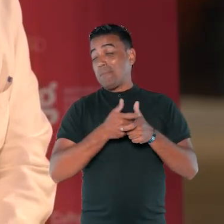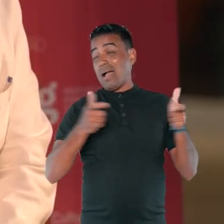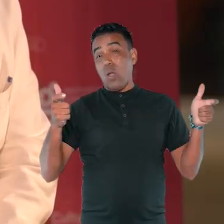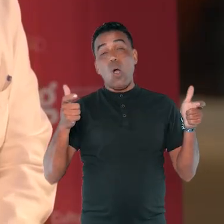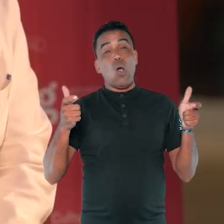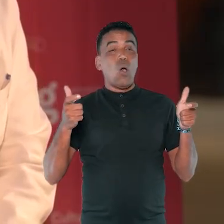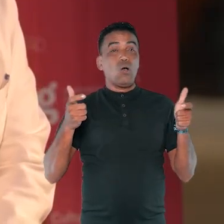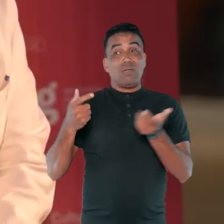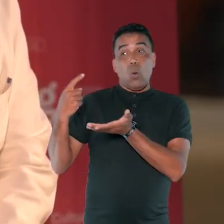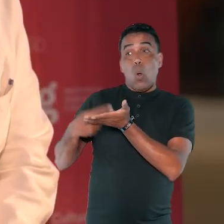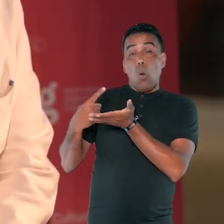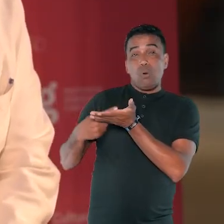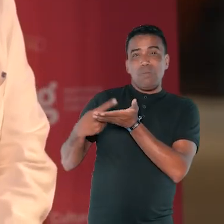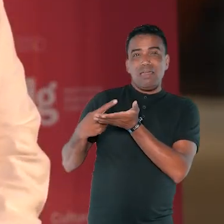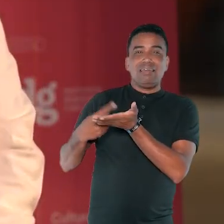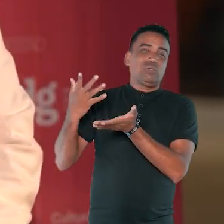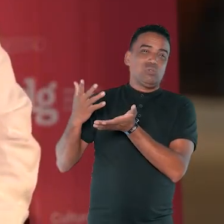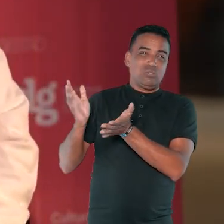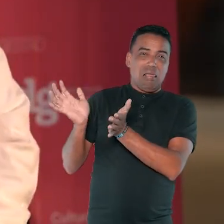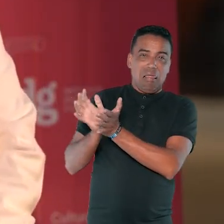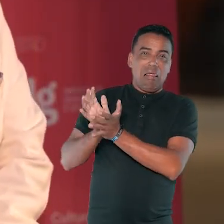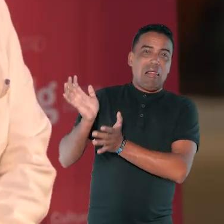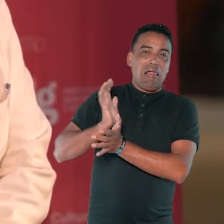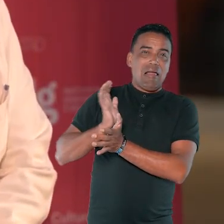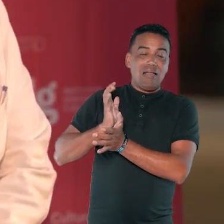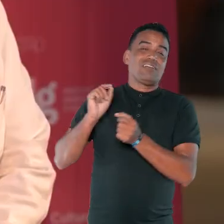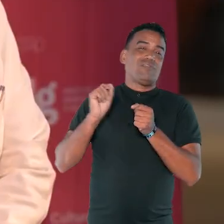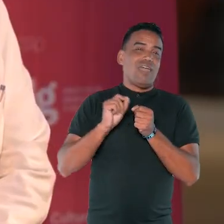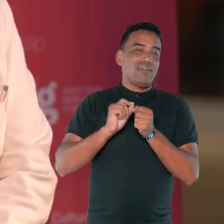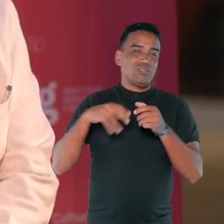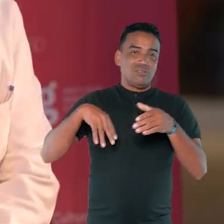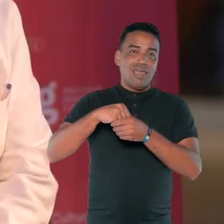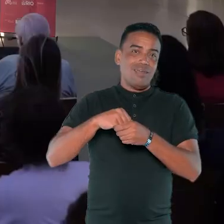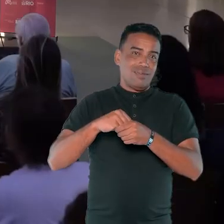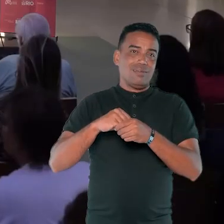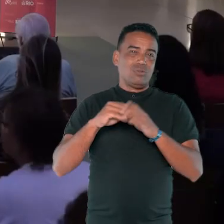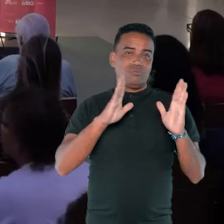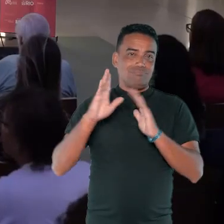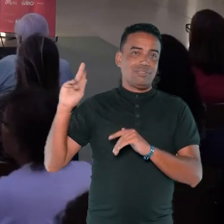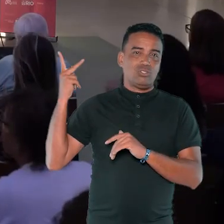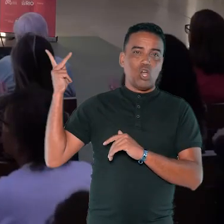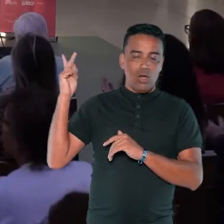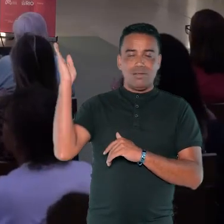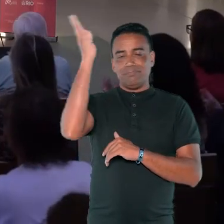esses tratos, com esses pactos que nós temos feito historicamente.